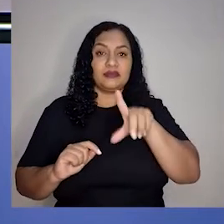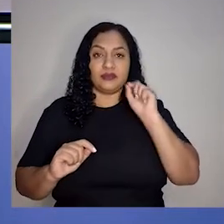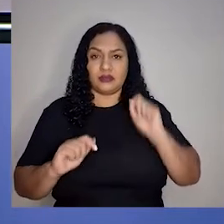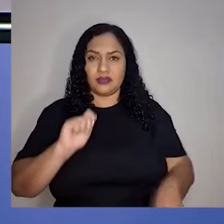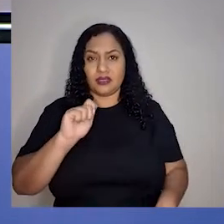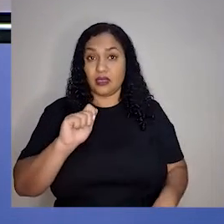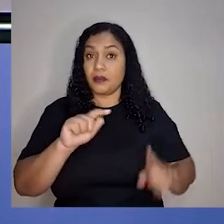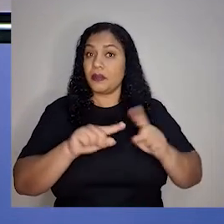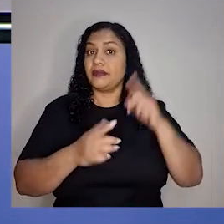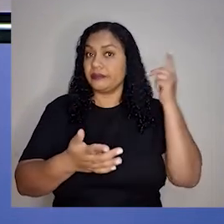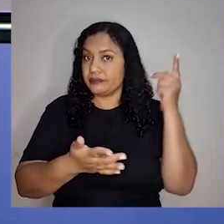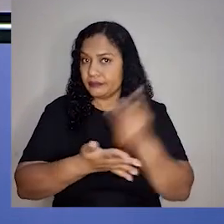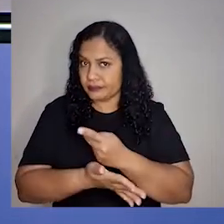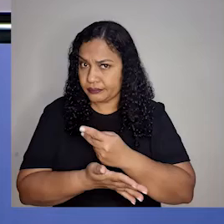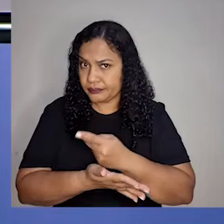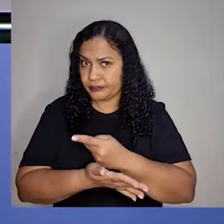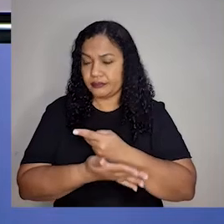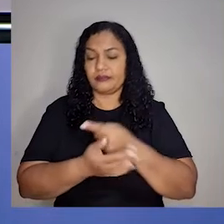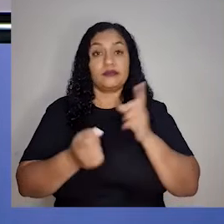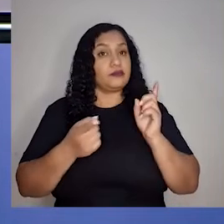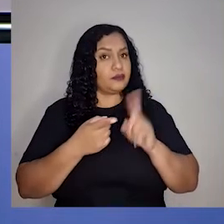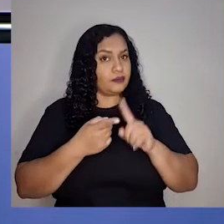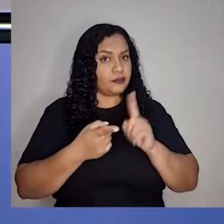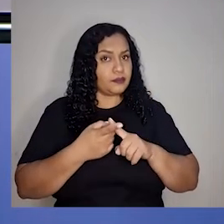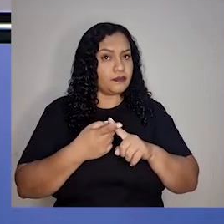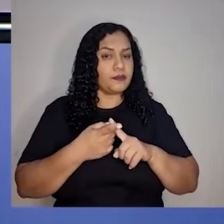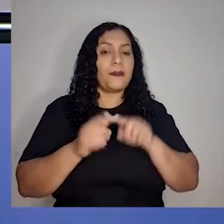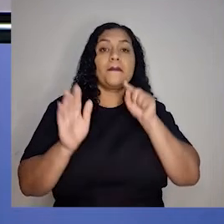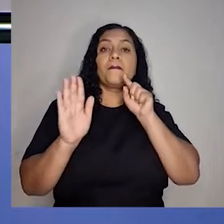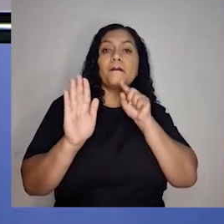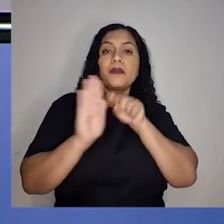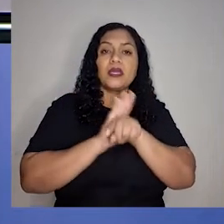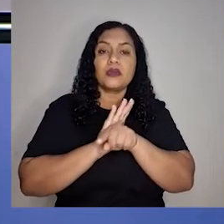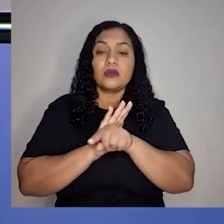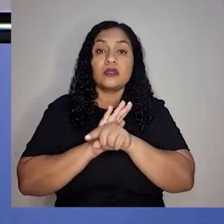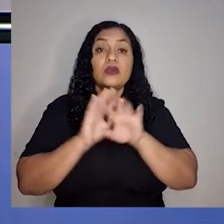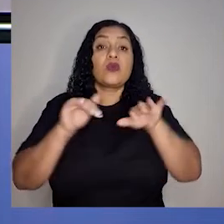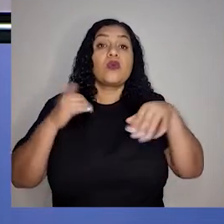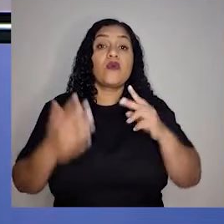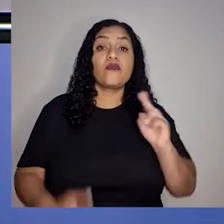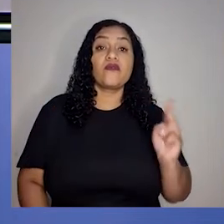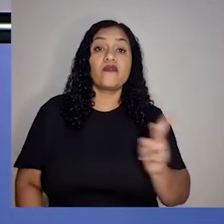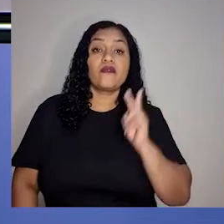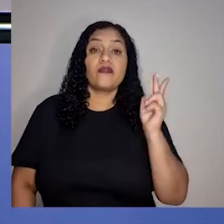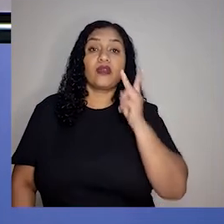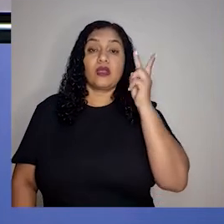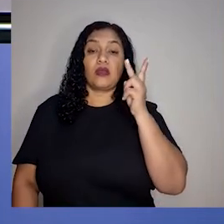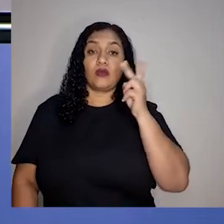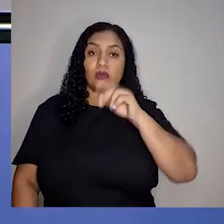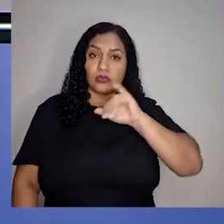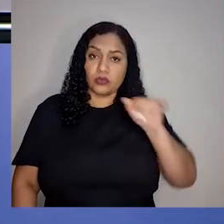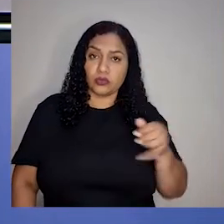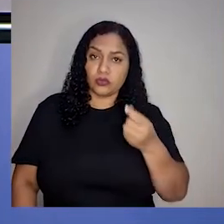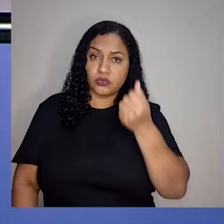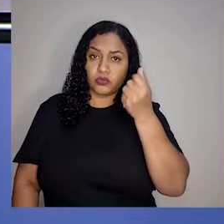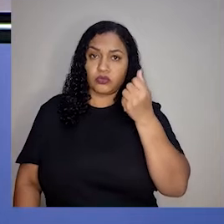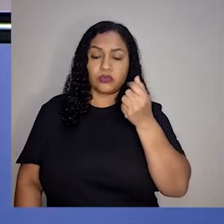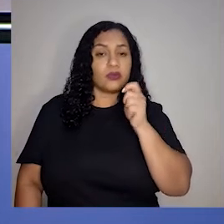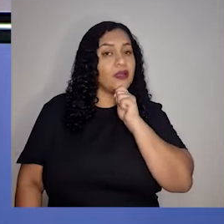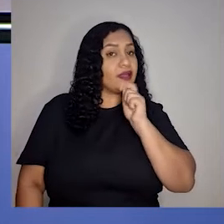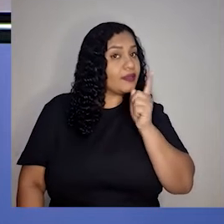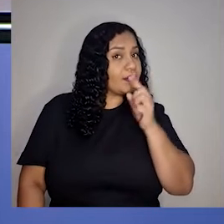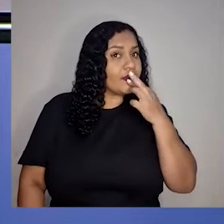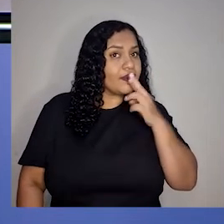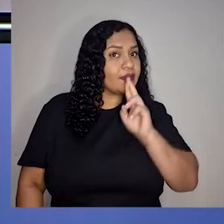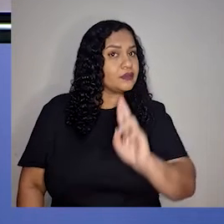chega aqui e marca mas tá errado porque a questão tá perguntando o valor dos juros Então aquela ali